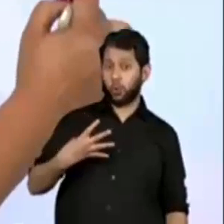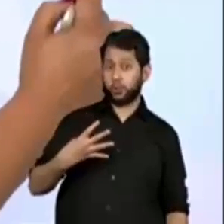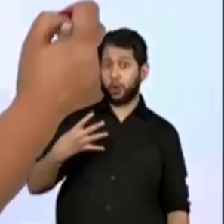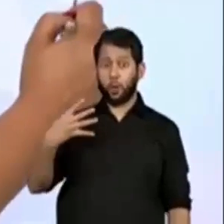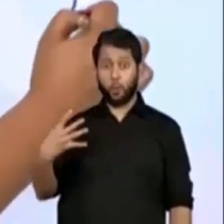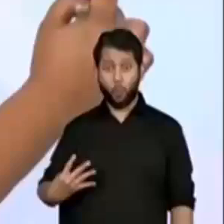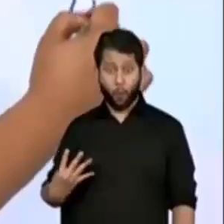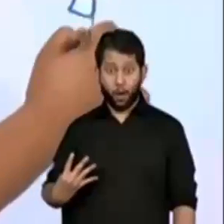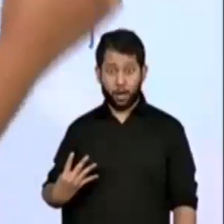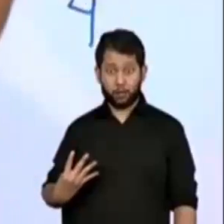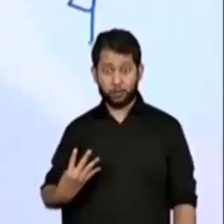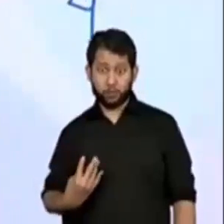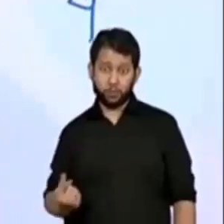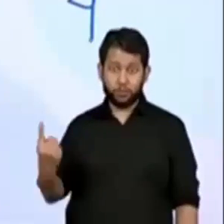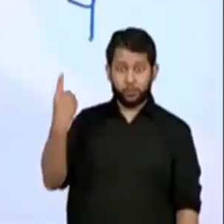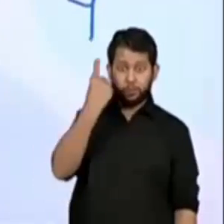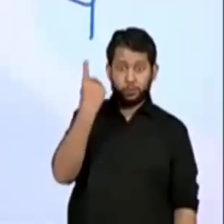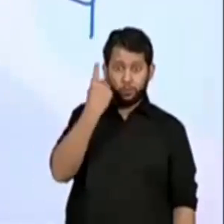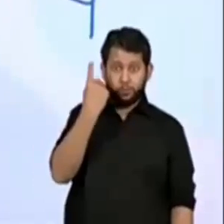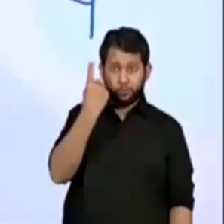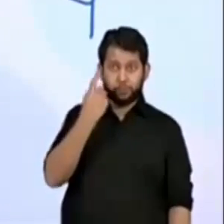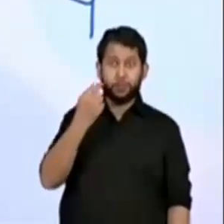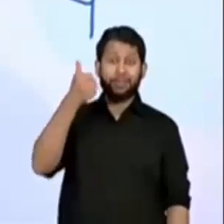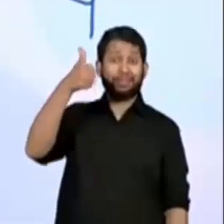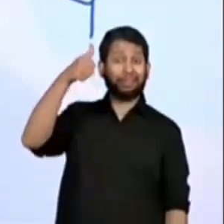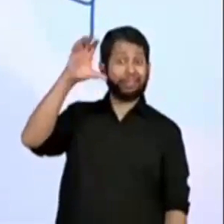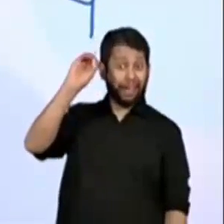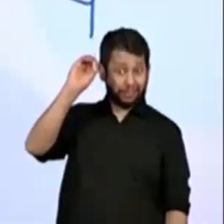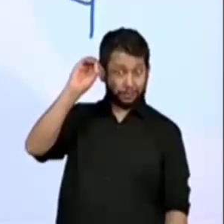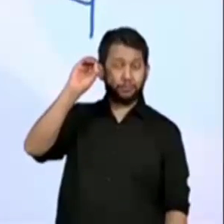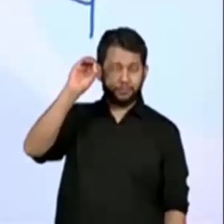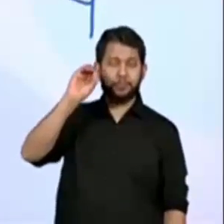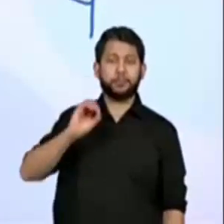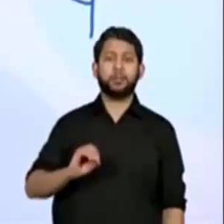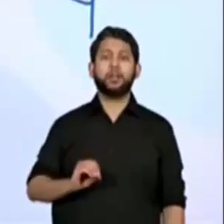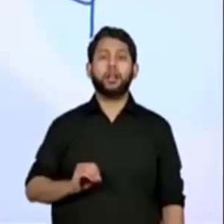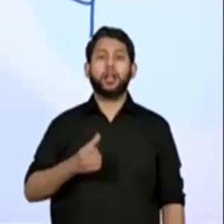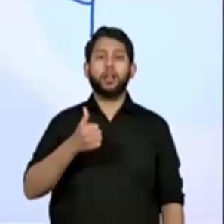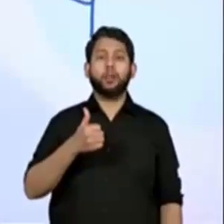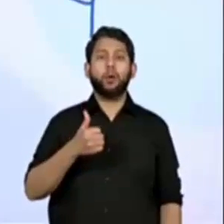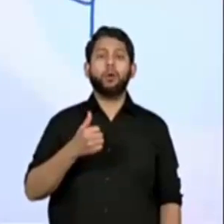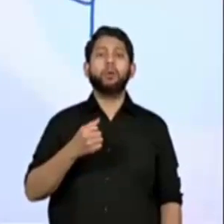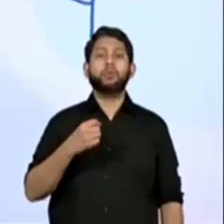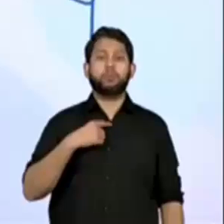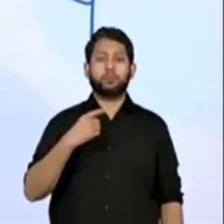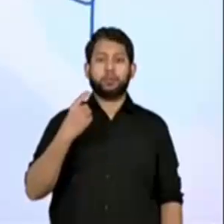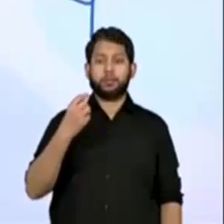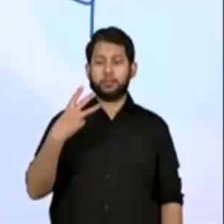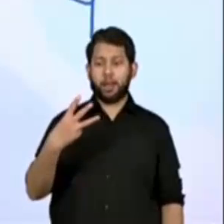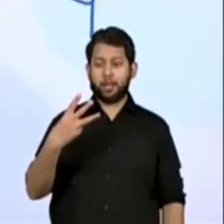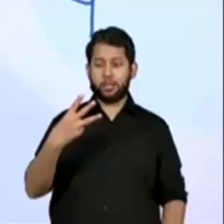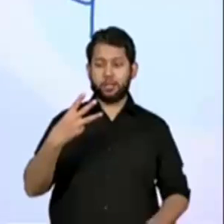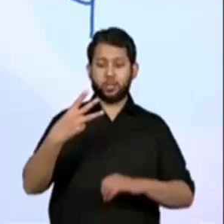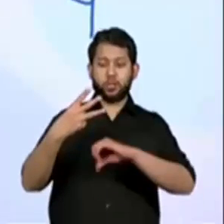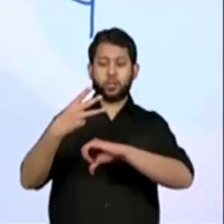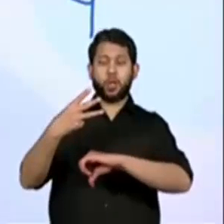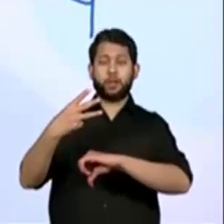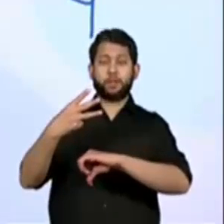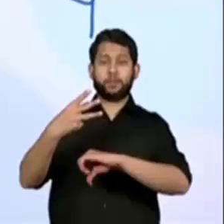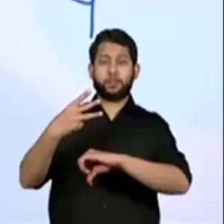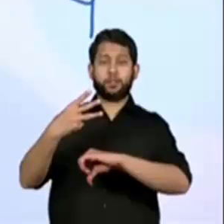igual a 14. Sobe o 1 aqui. E depois, 3 mais 9,